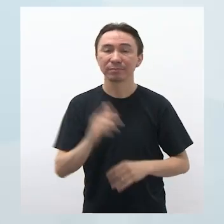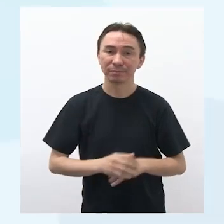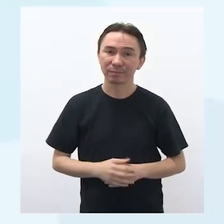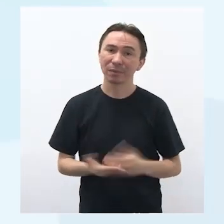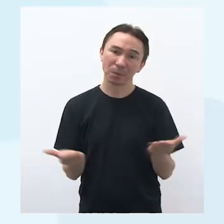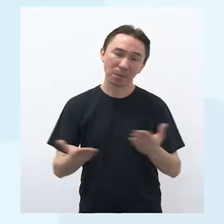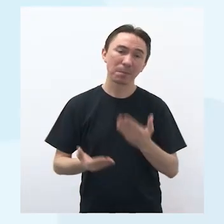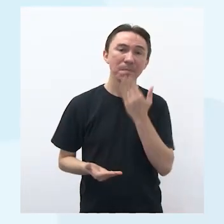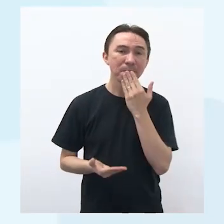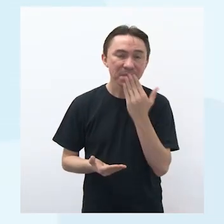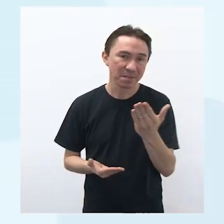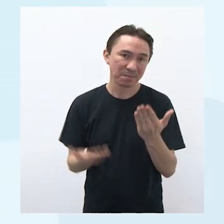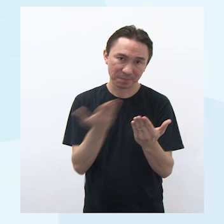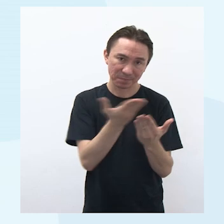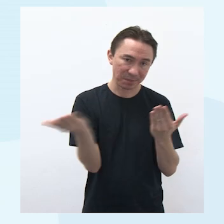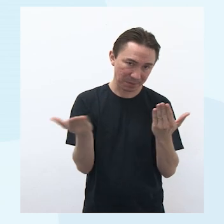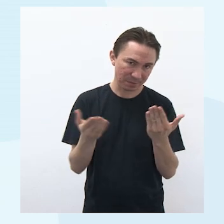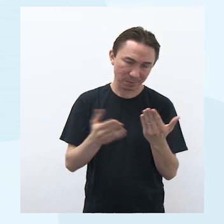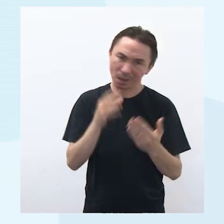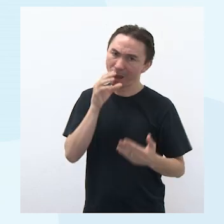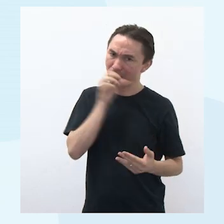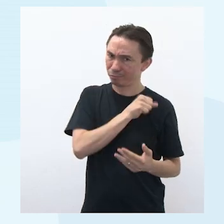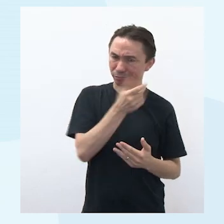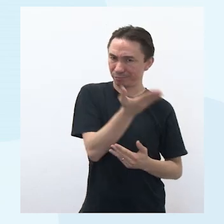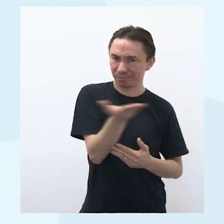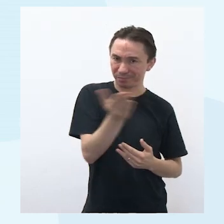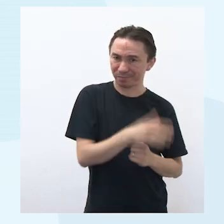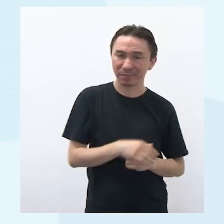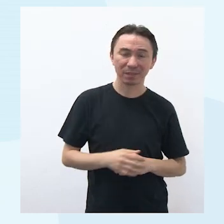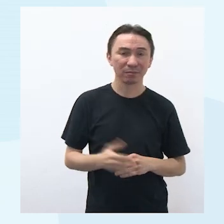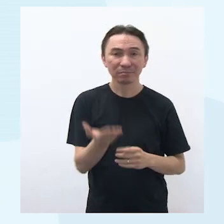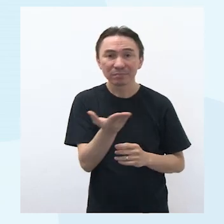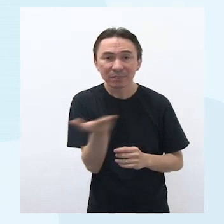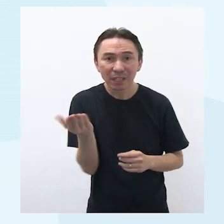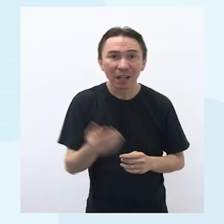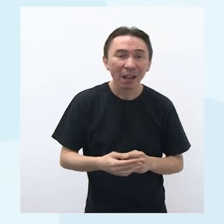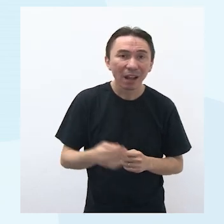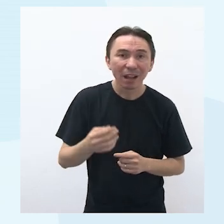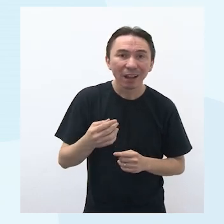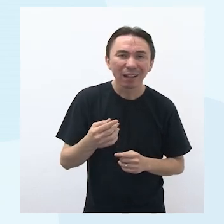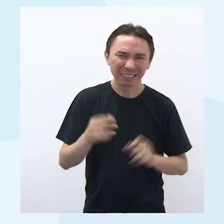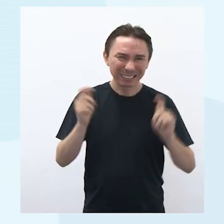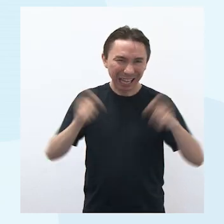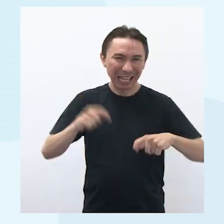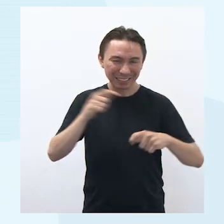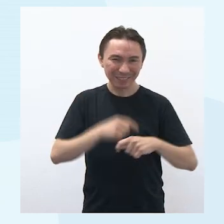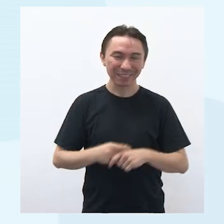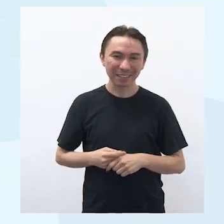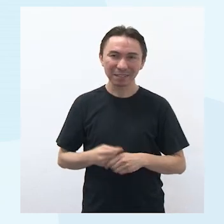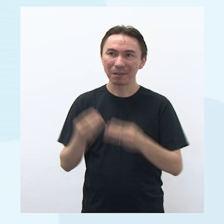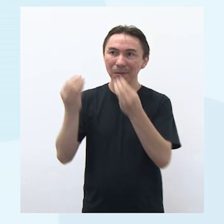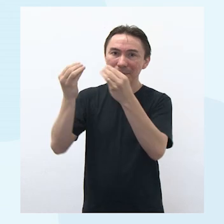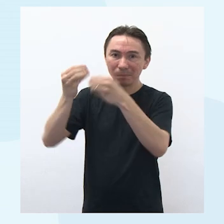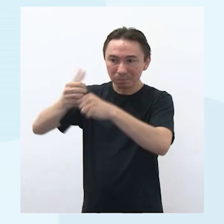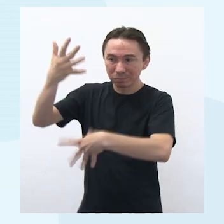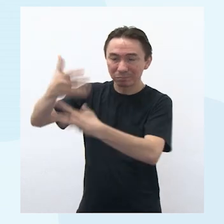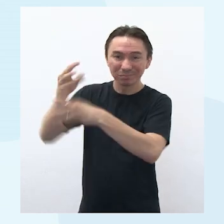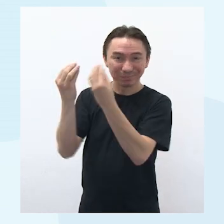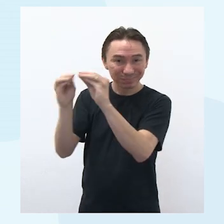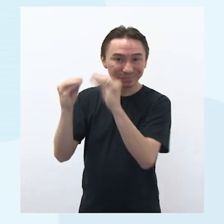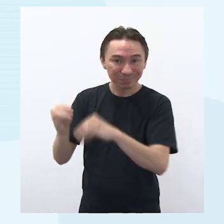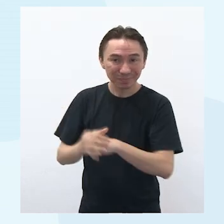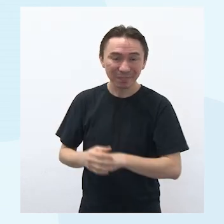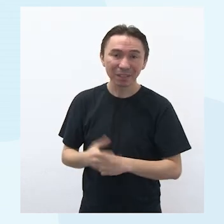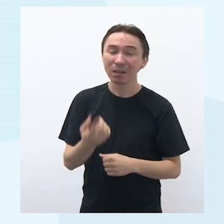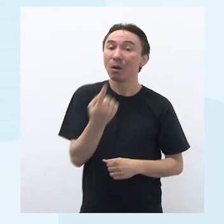a Tati já vai trazendo aqui para a gente, que vocês consigam, se vocês conseguem citar pelo menos uma